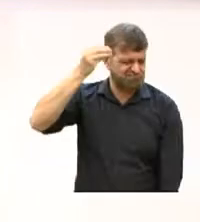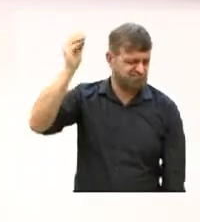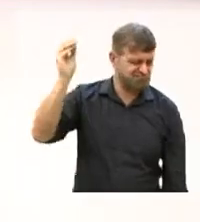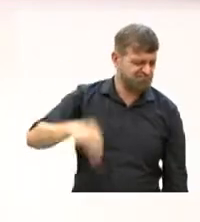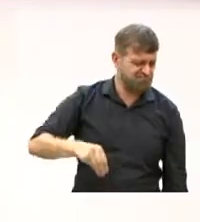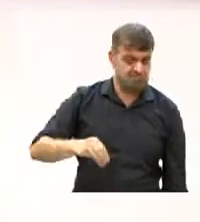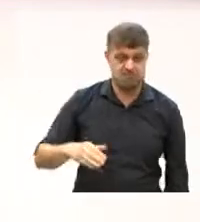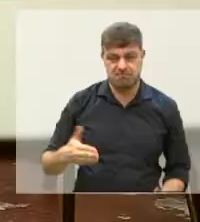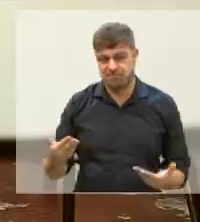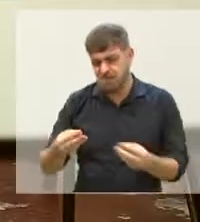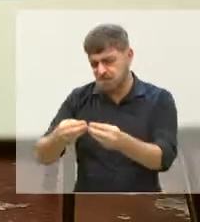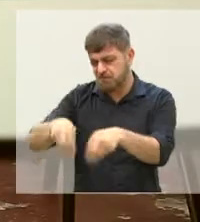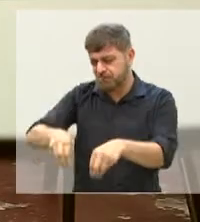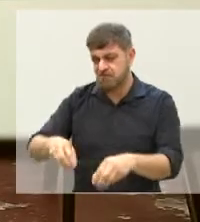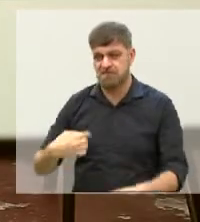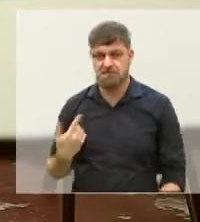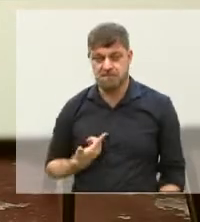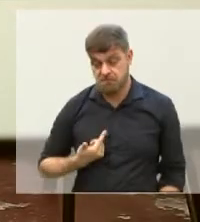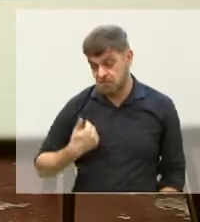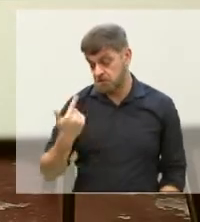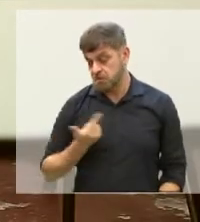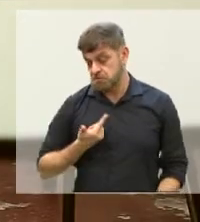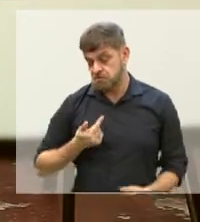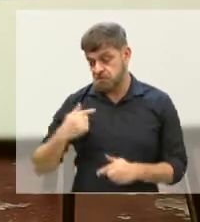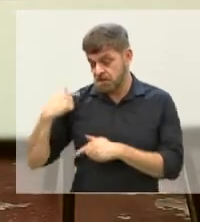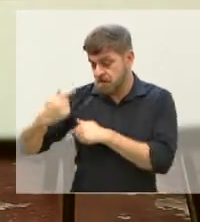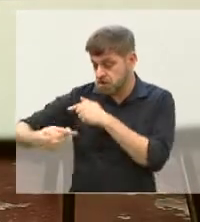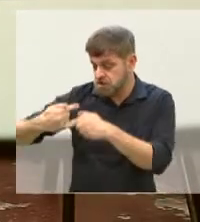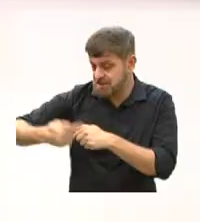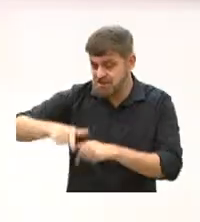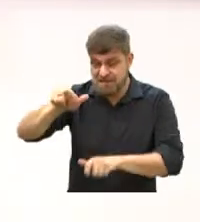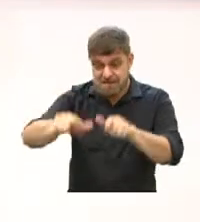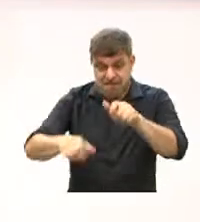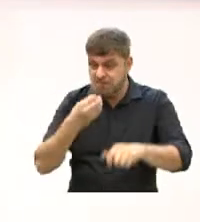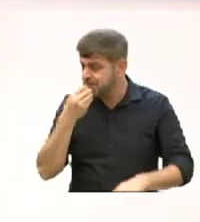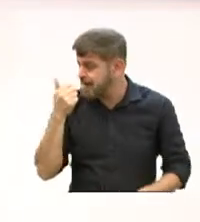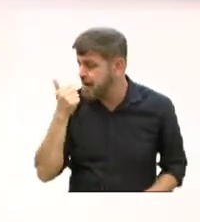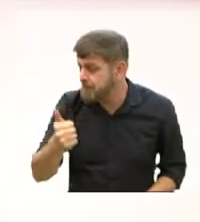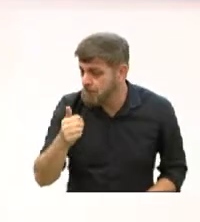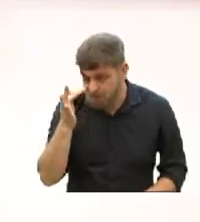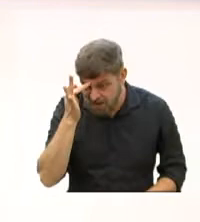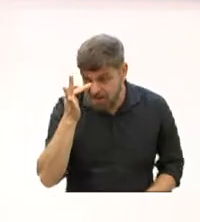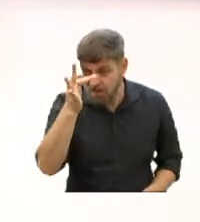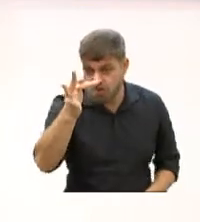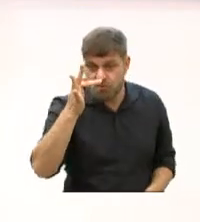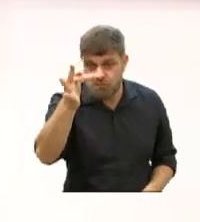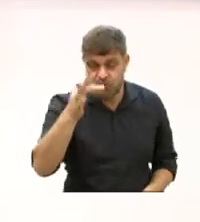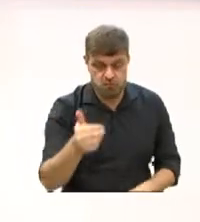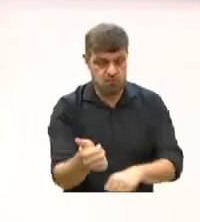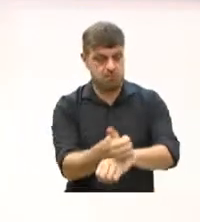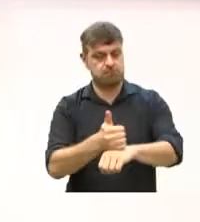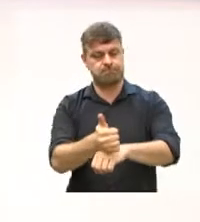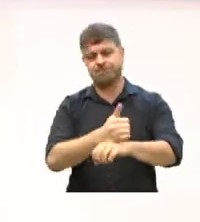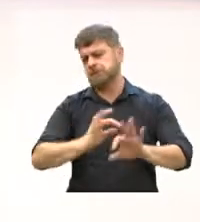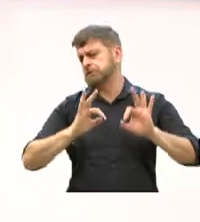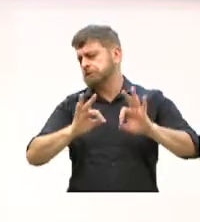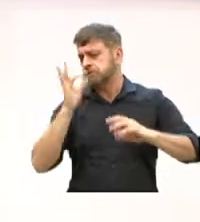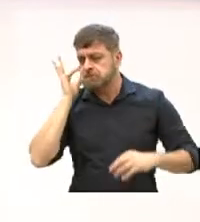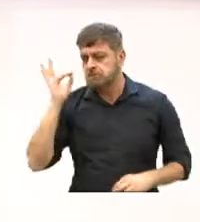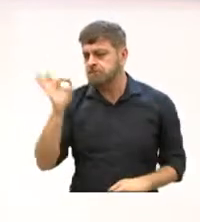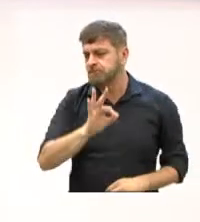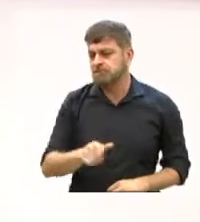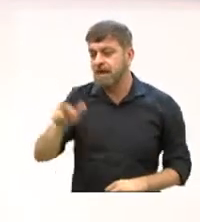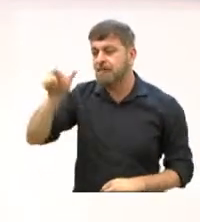isso é lamentável. Acho que a gente tem perdido gerações de pessoas, de futuros profissionais que poderiam ser excelentes professores,